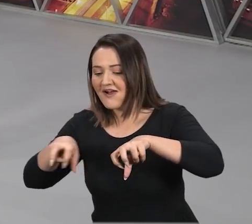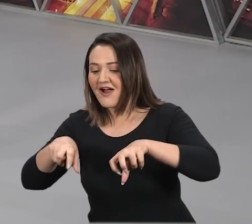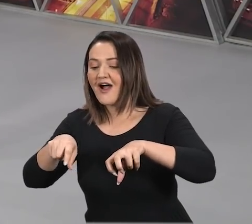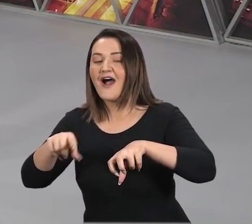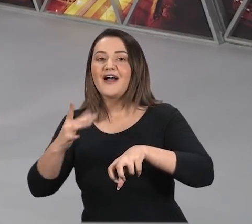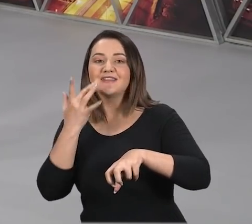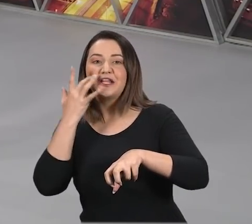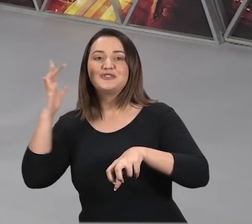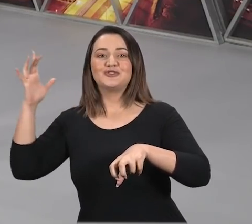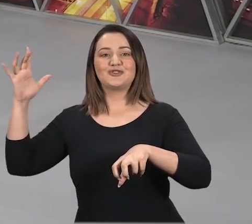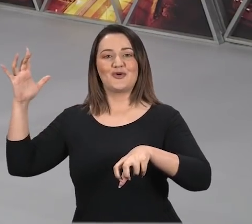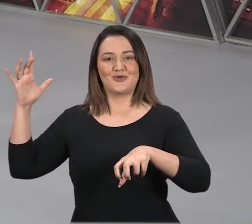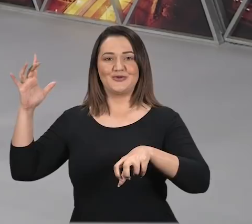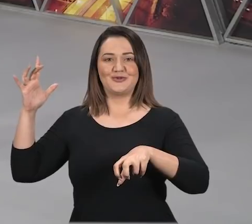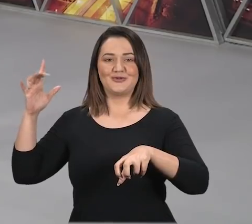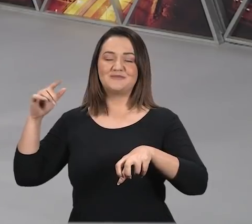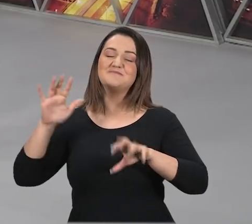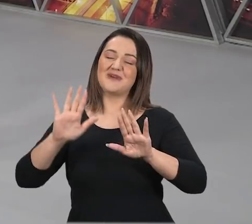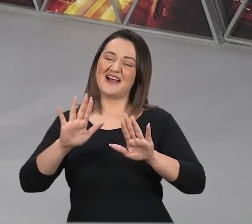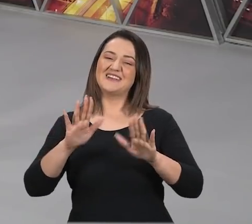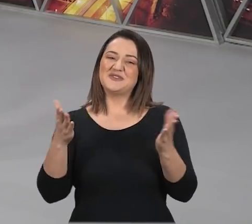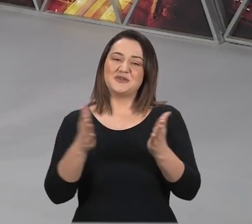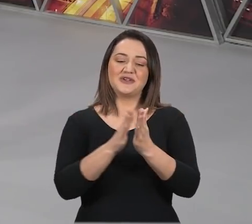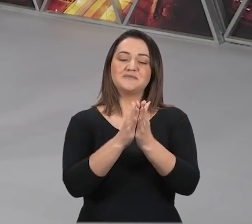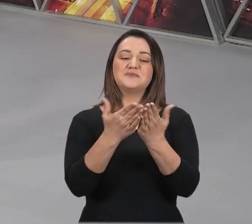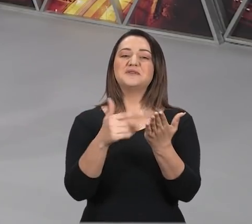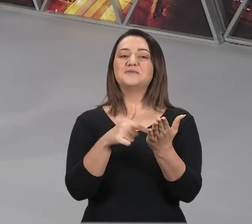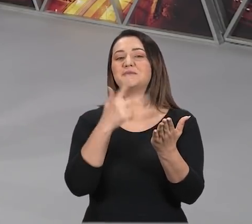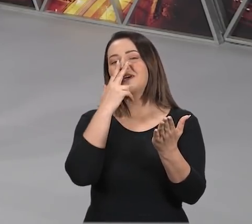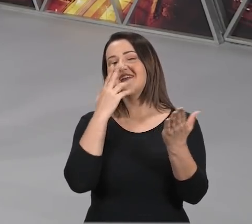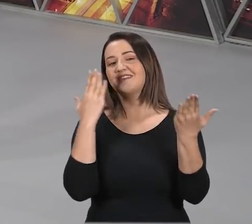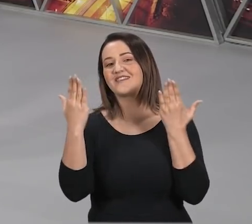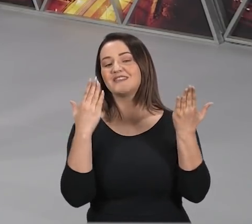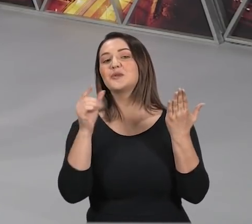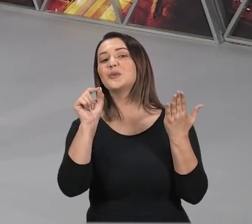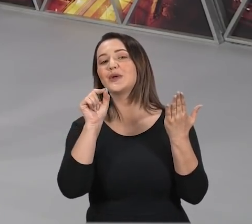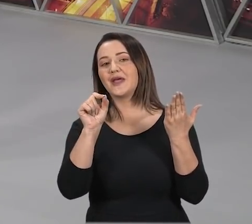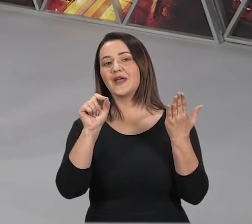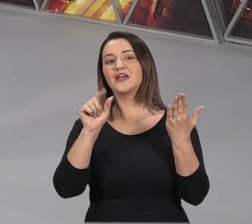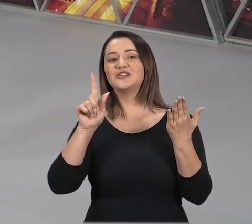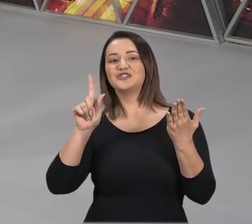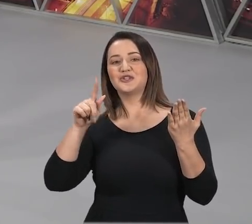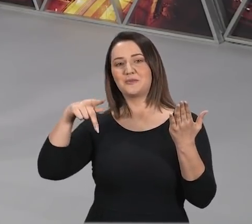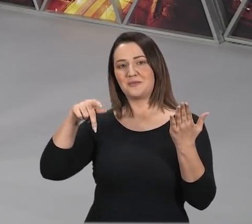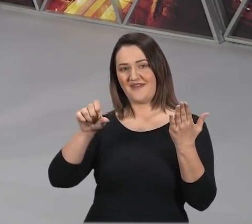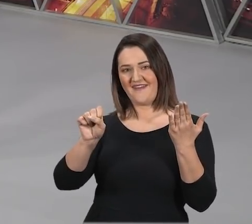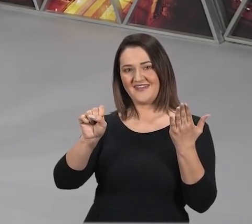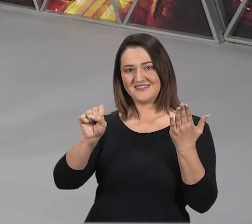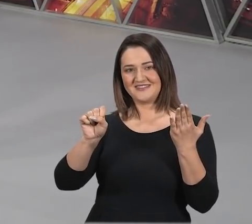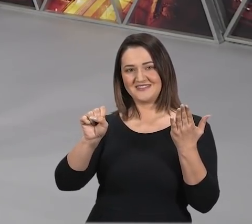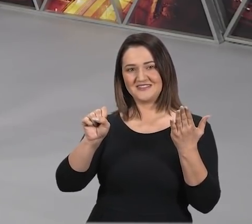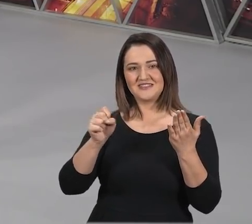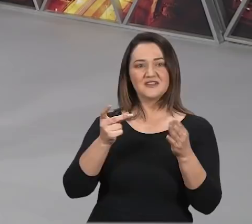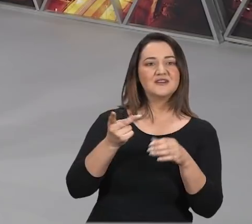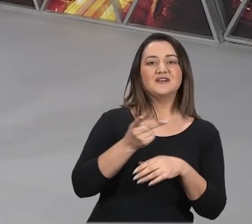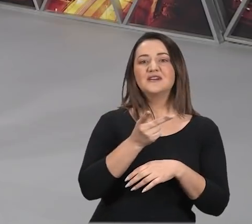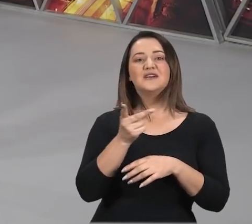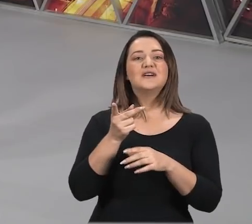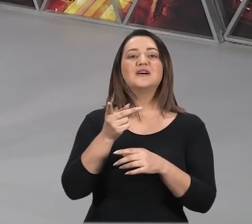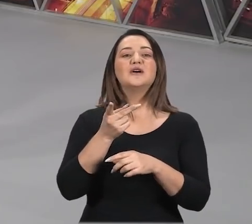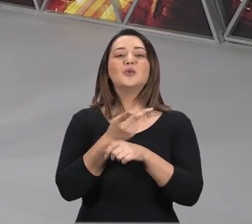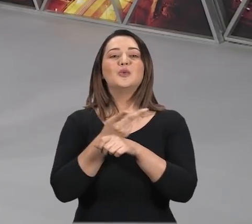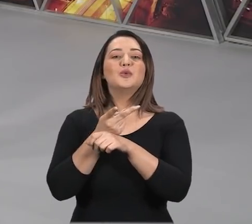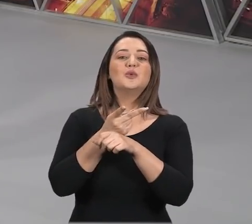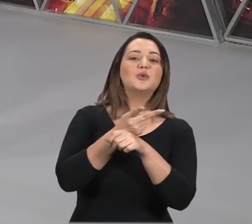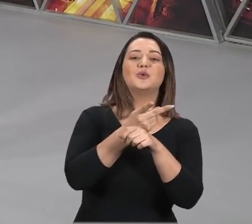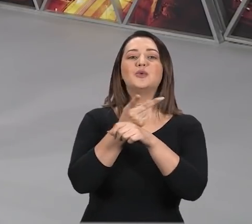na linguagem de hoje, eu diria que a Bíblia é o GPS, que vai te conduzir pelo caminho certo até você chegar no lugar